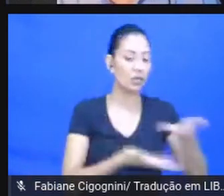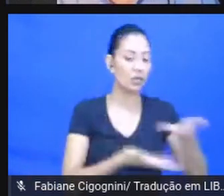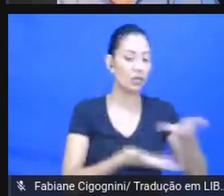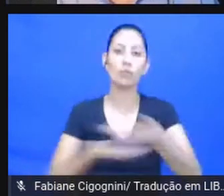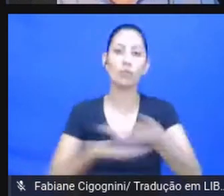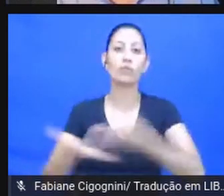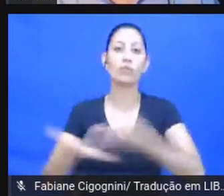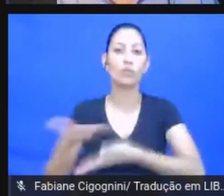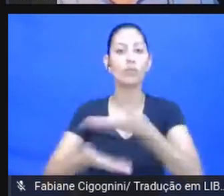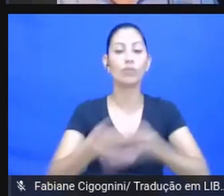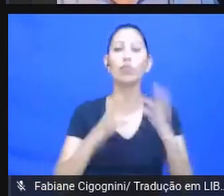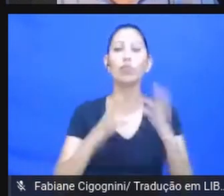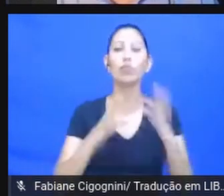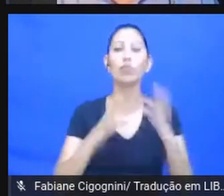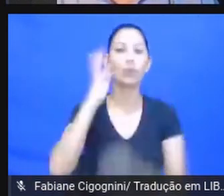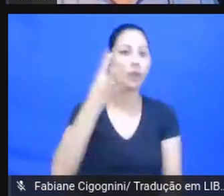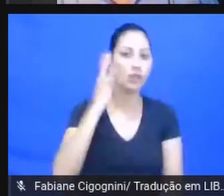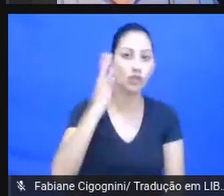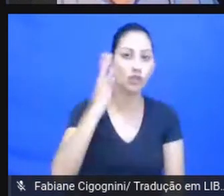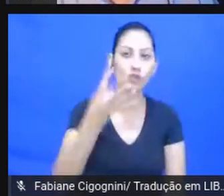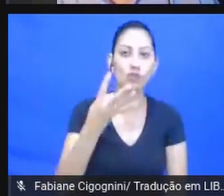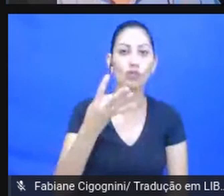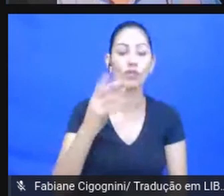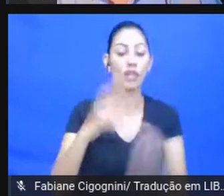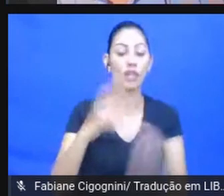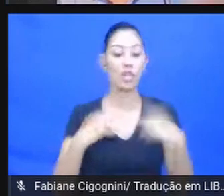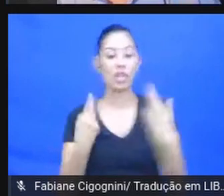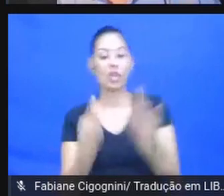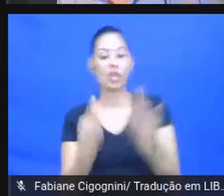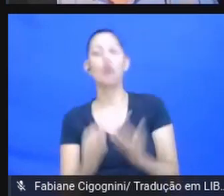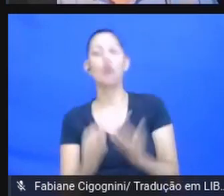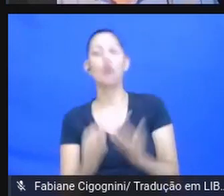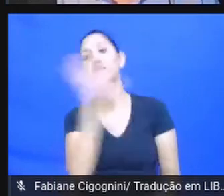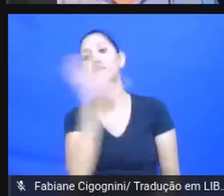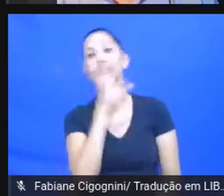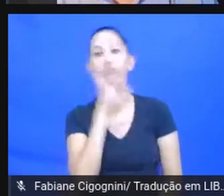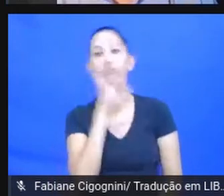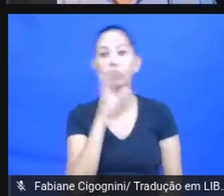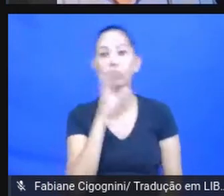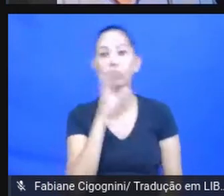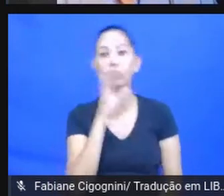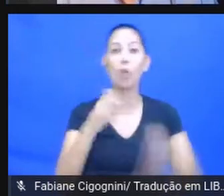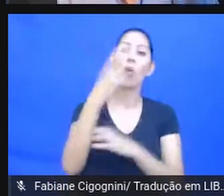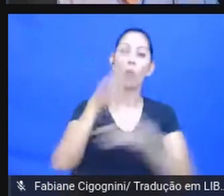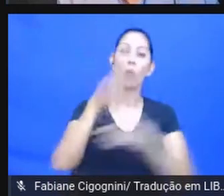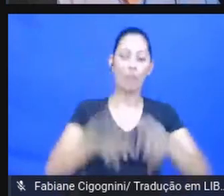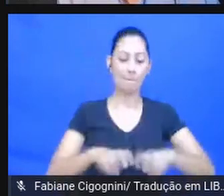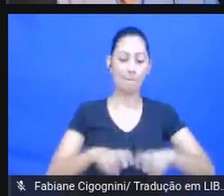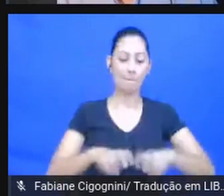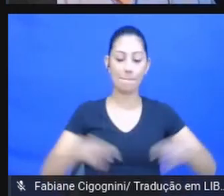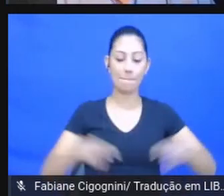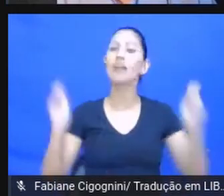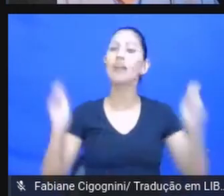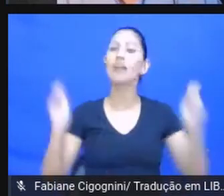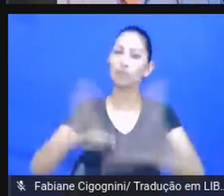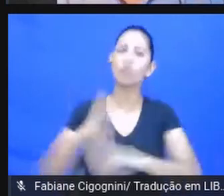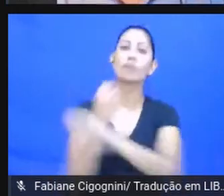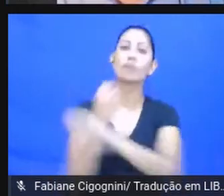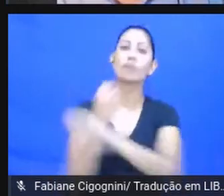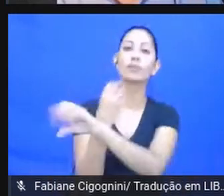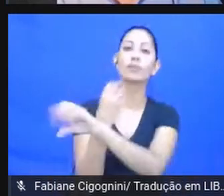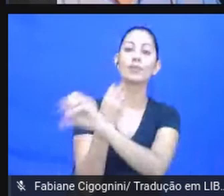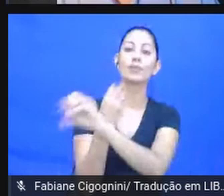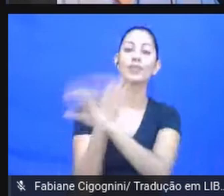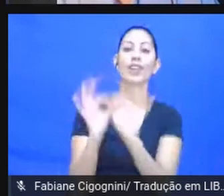ser resolvido também, muitas reuniões, bancas, tudo isso que em parte já fazíamos antes, mas que